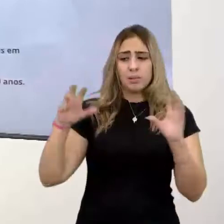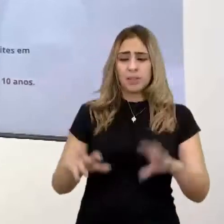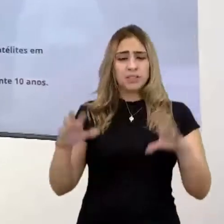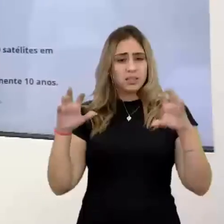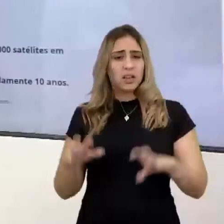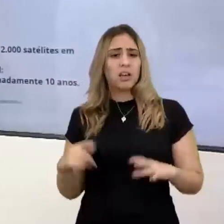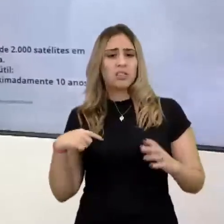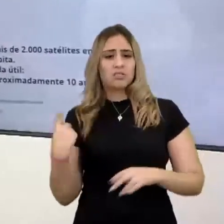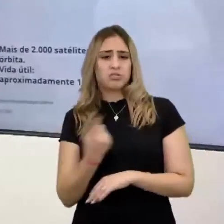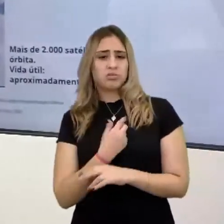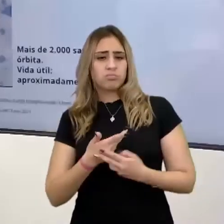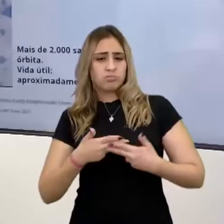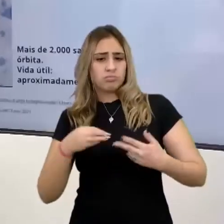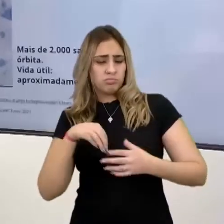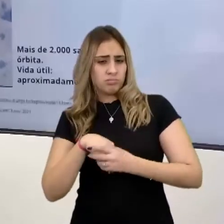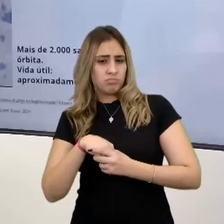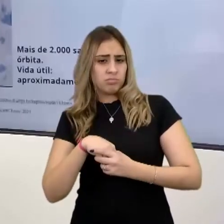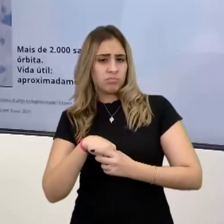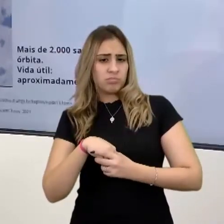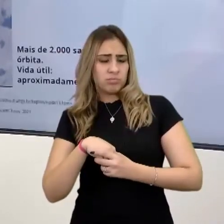A questão do